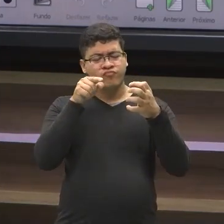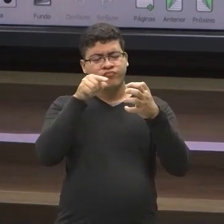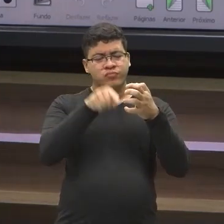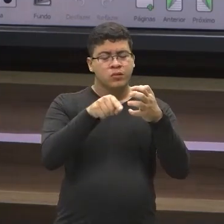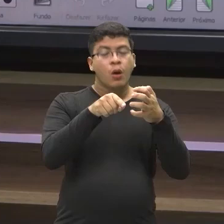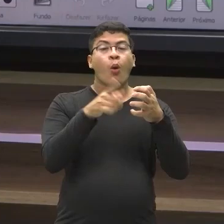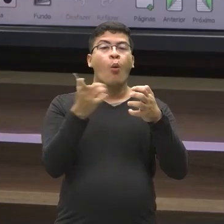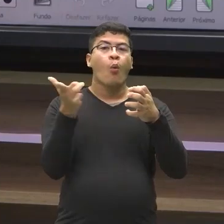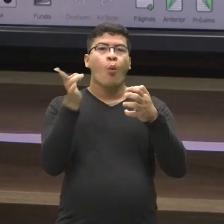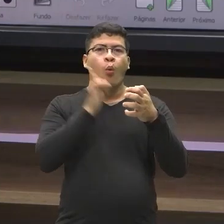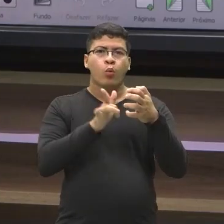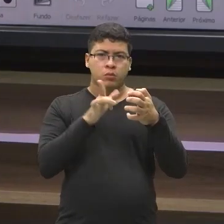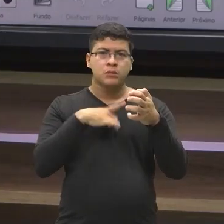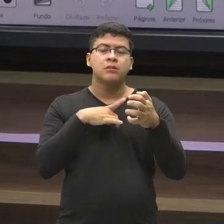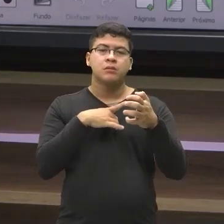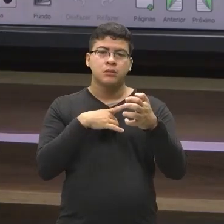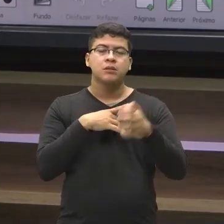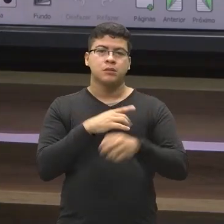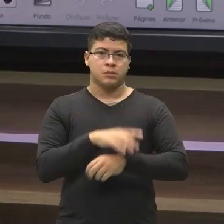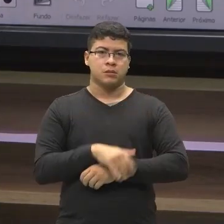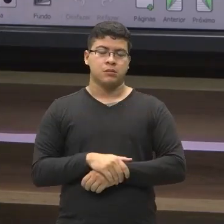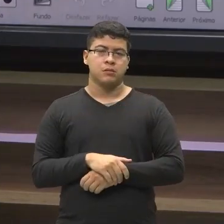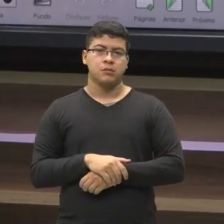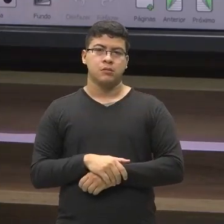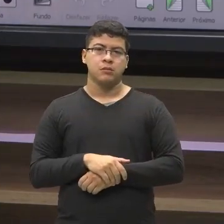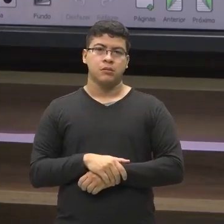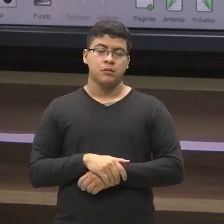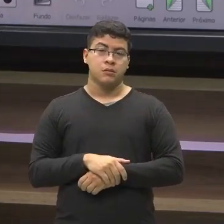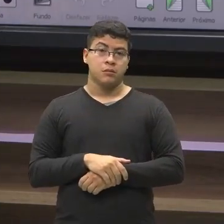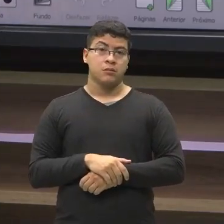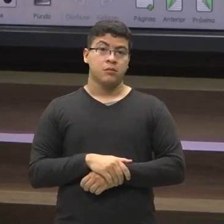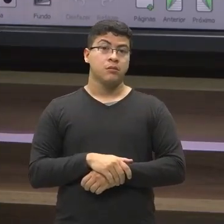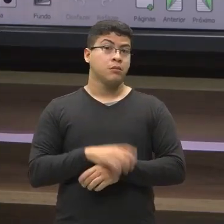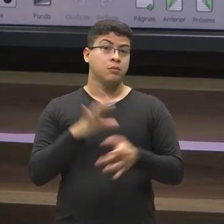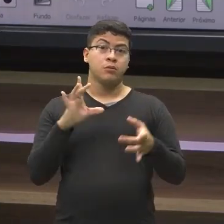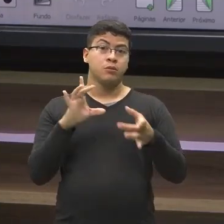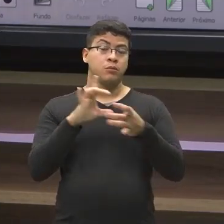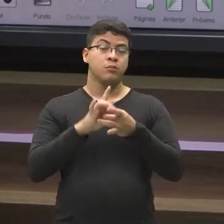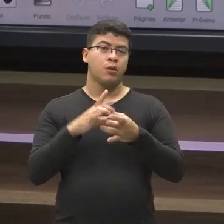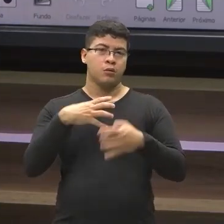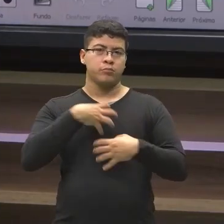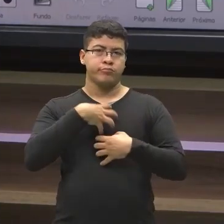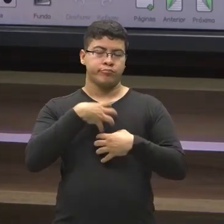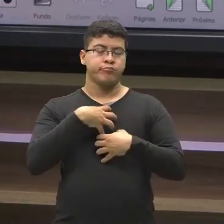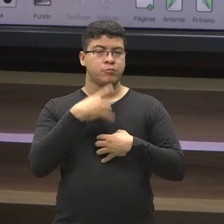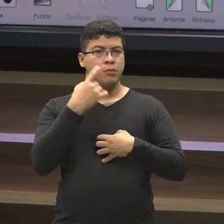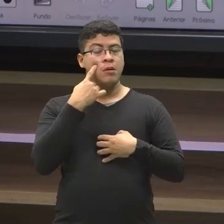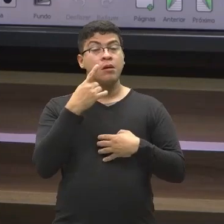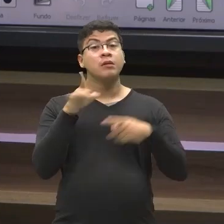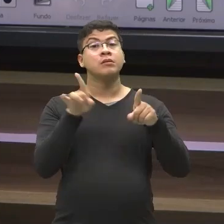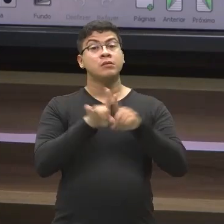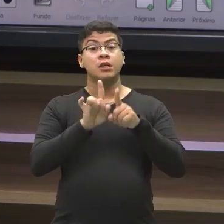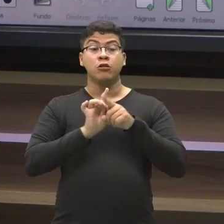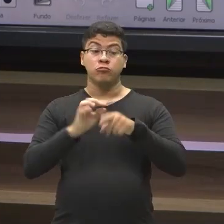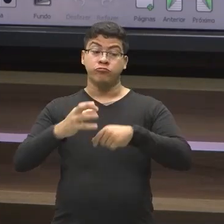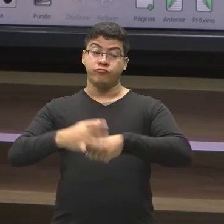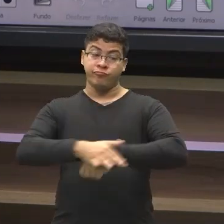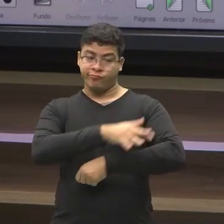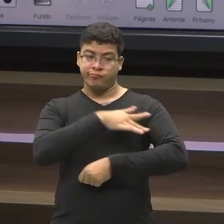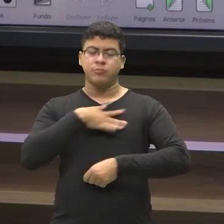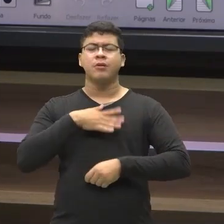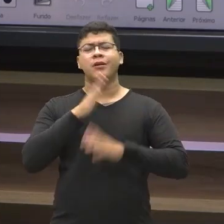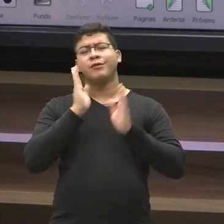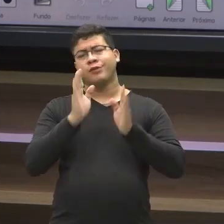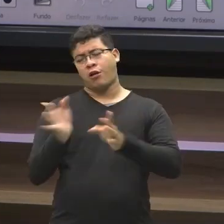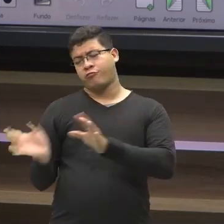aí ele conseguindo ter esse acesso, os sintomas relacionados a doenças de Chagas acabam aparecendo, né, no